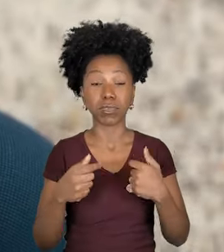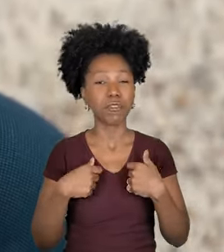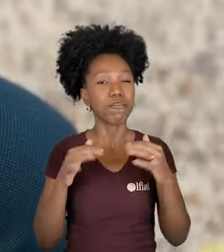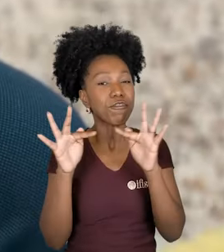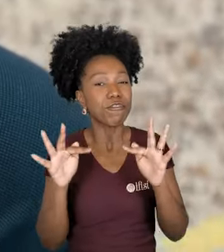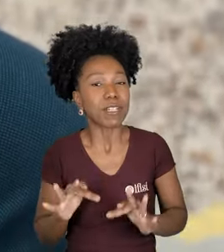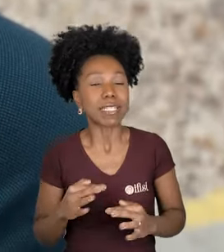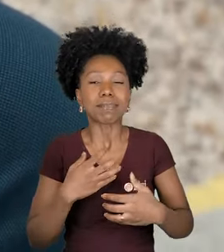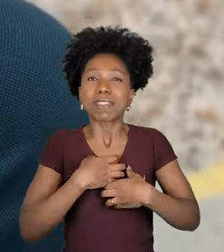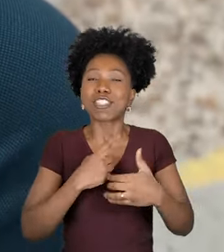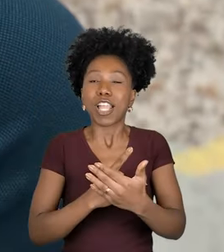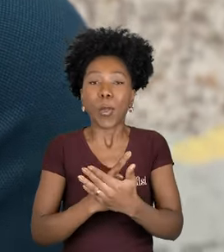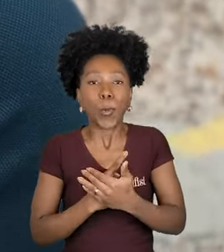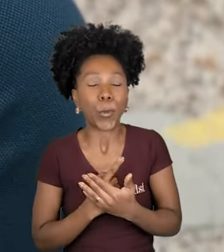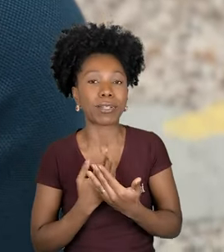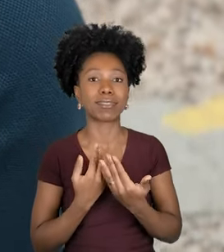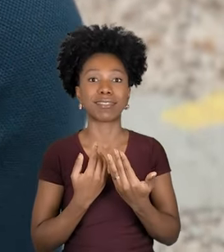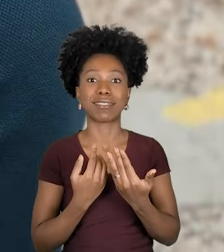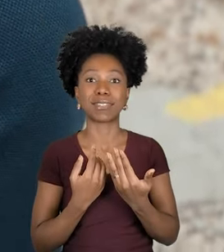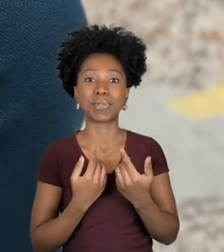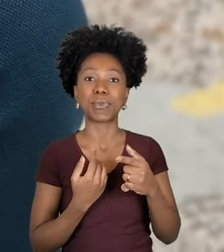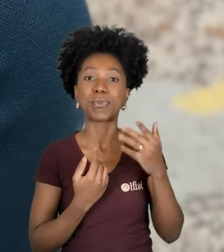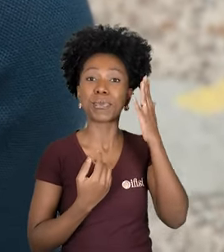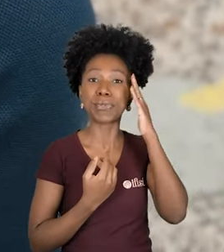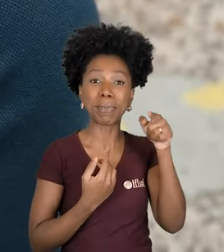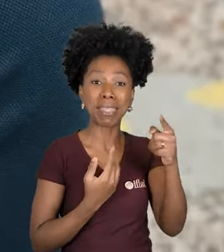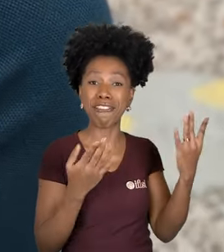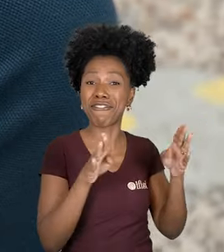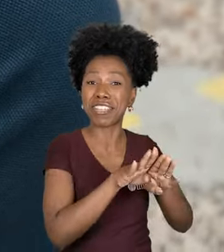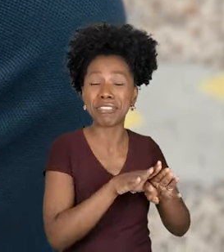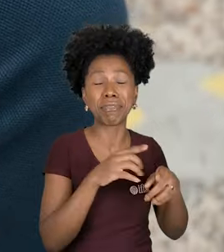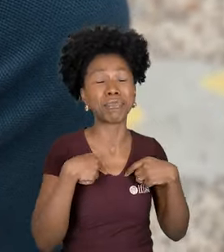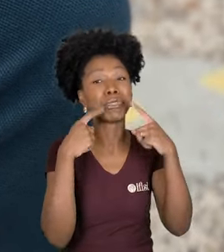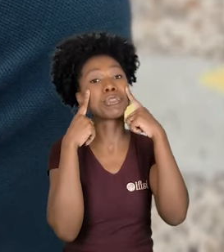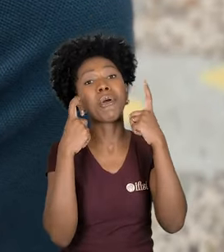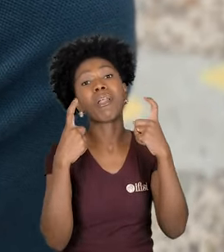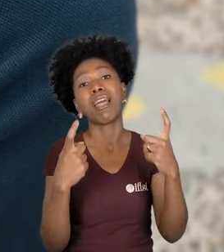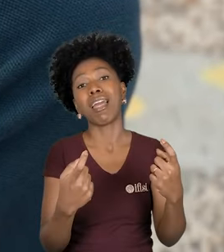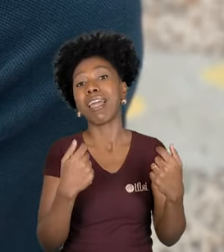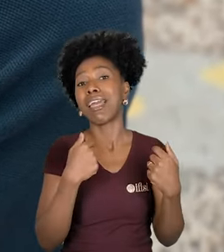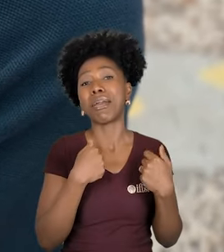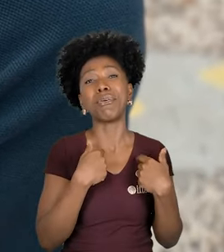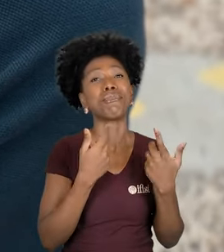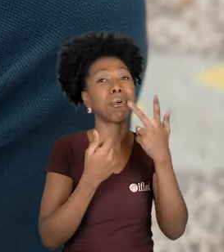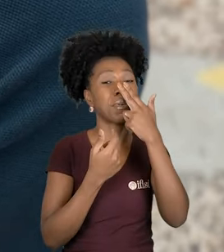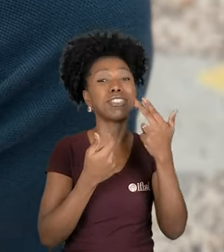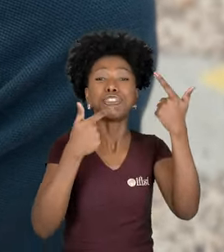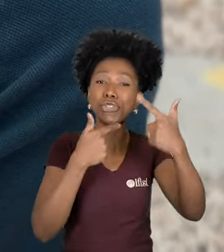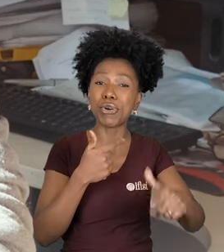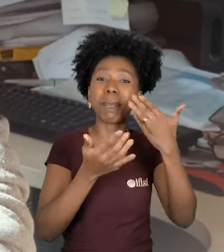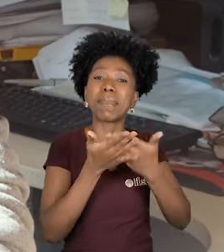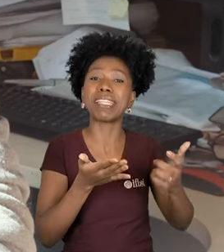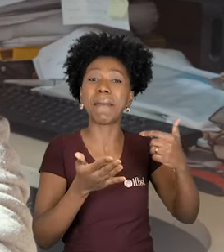tão feliz, eu me senti tão acolhida aqui, que quando a gente soube que o abrigo ia fechar, eu chorei, porque eu pensei assim, ah, eu vou embora de casa de